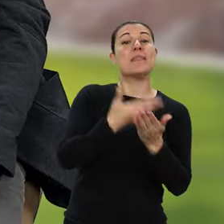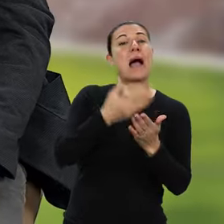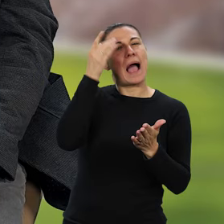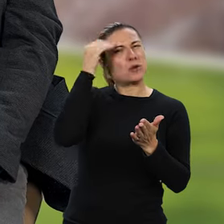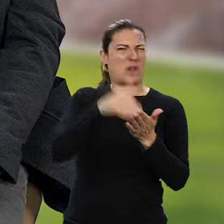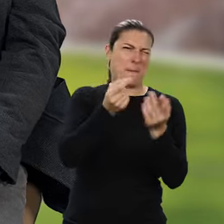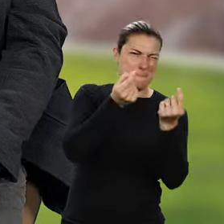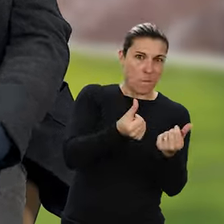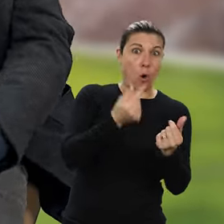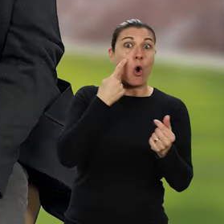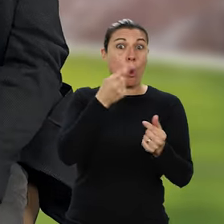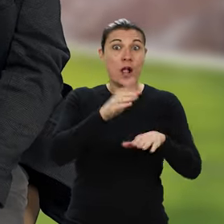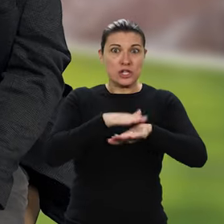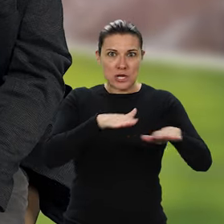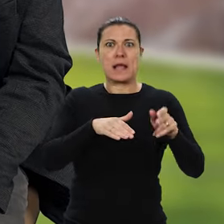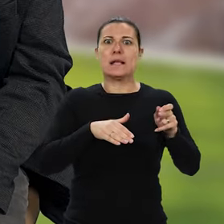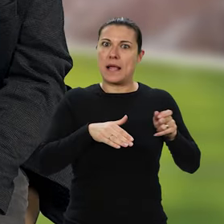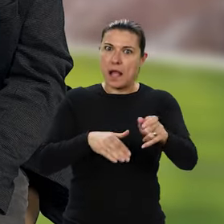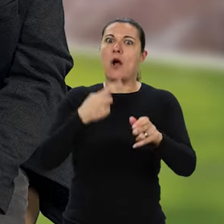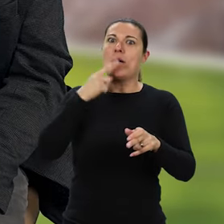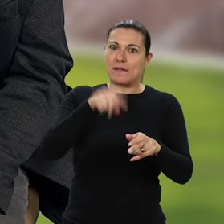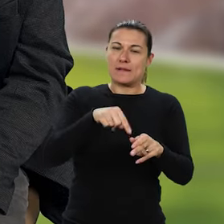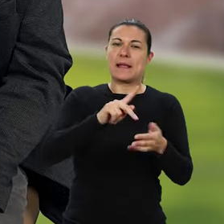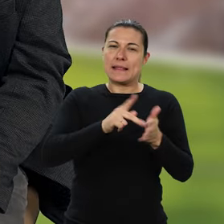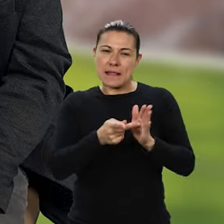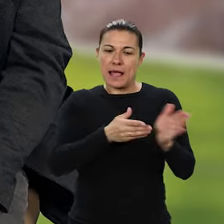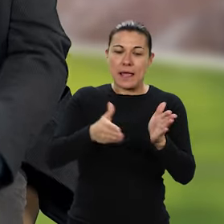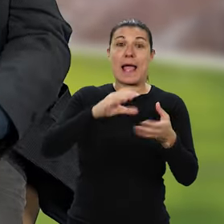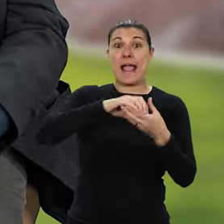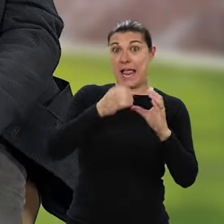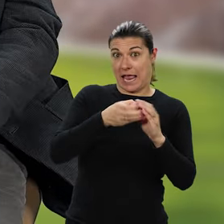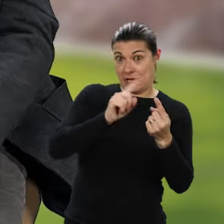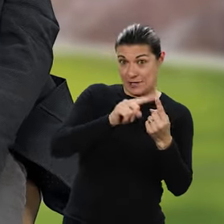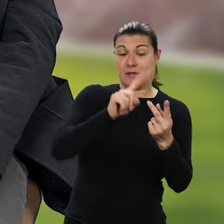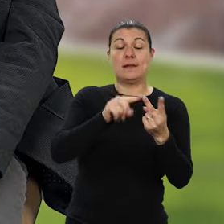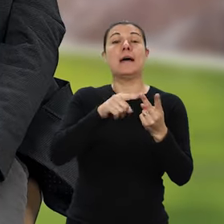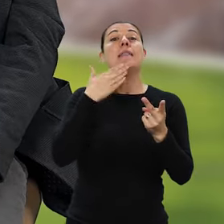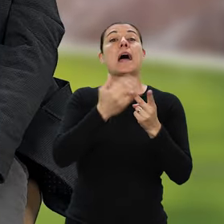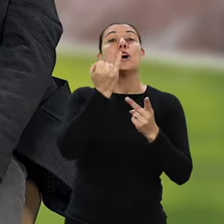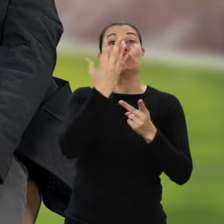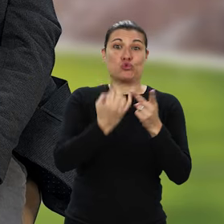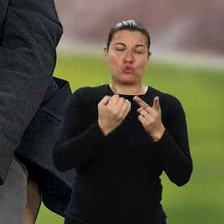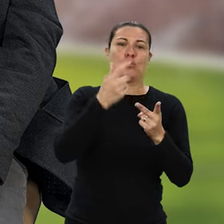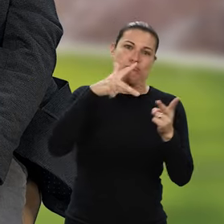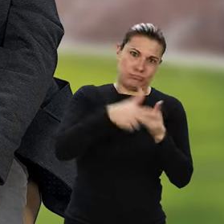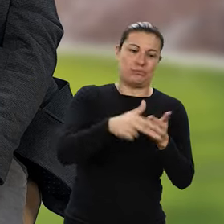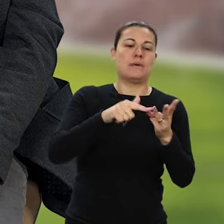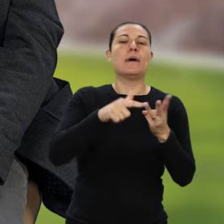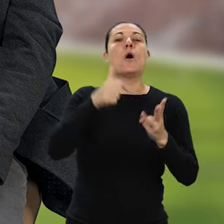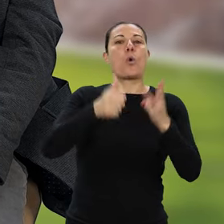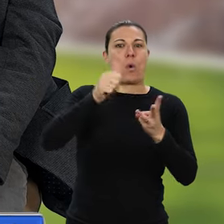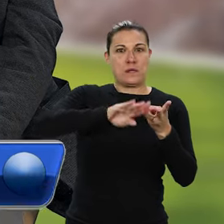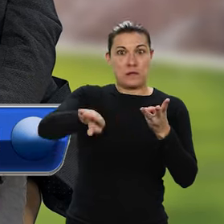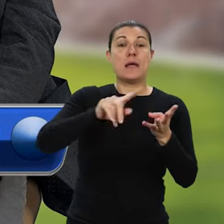pouco resultado. Olha, agora é a esquerda no contra-ataque. Tática ofensiva com a caixa de depósitos, implacável, a cortar no juro, a arrastar a